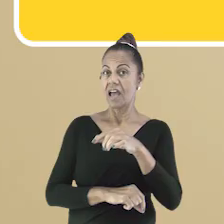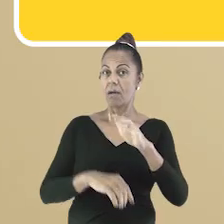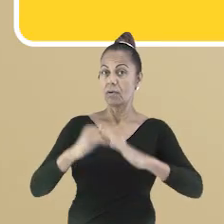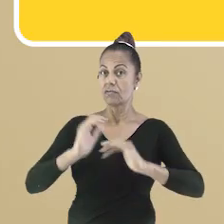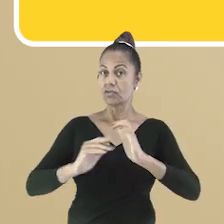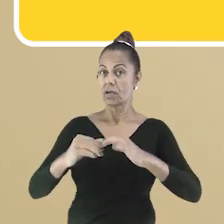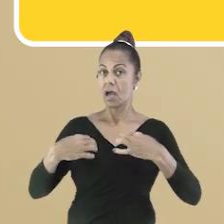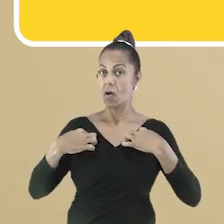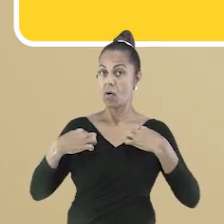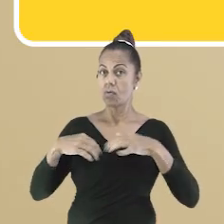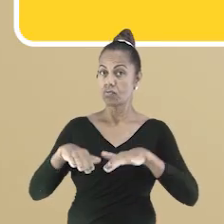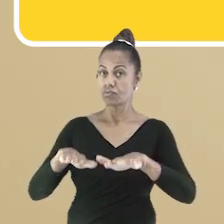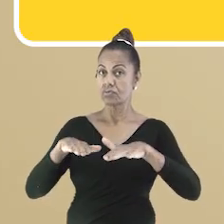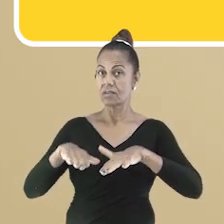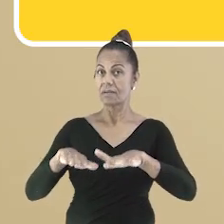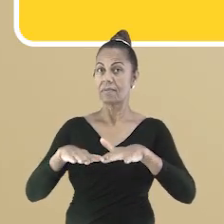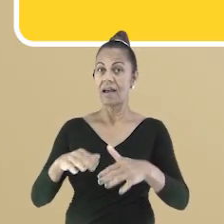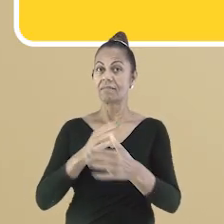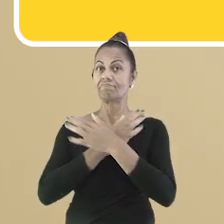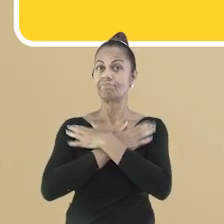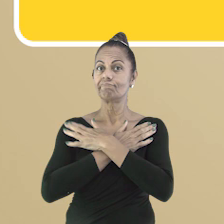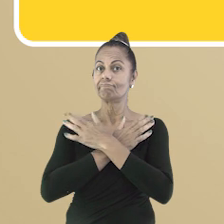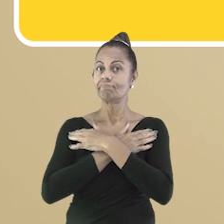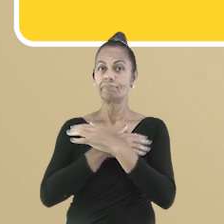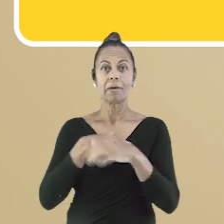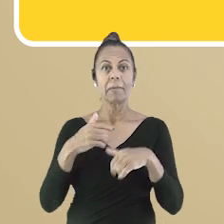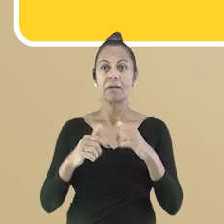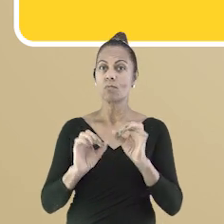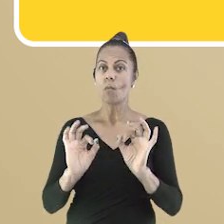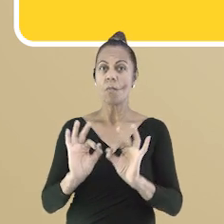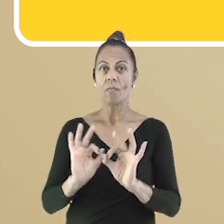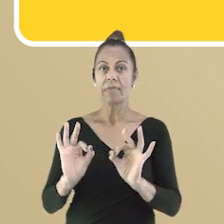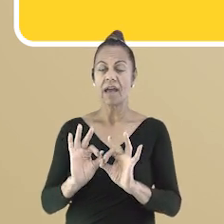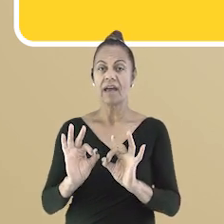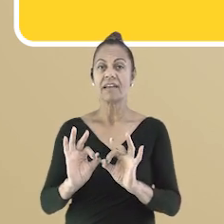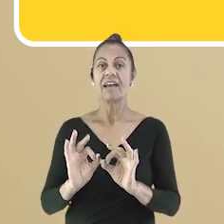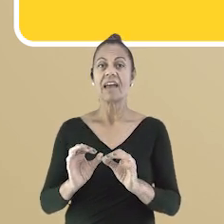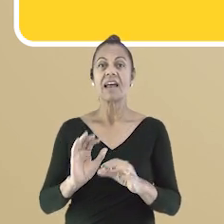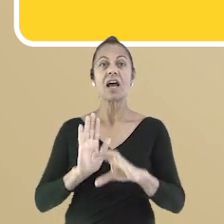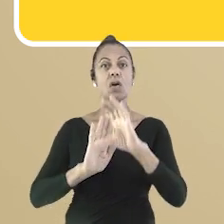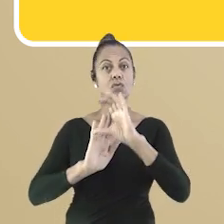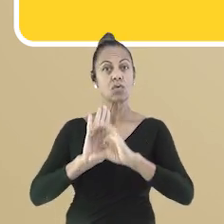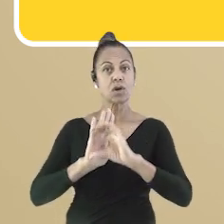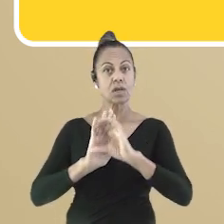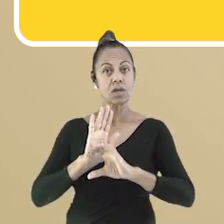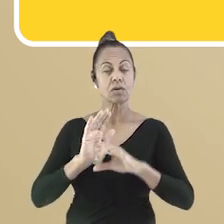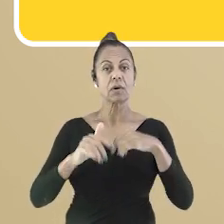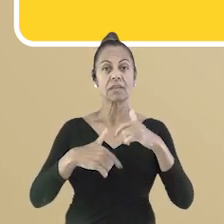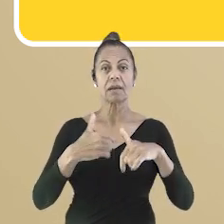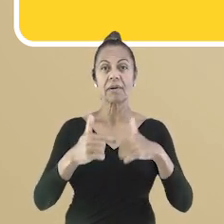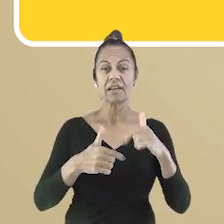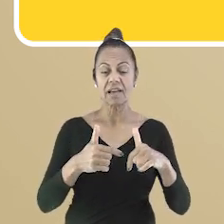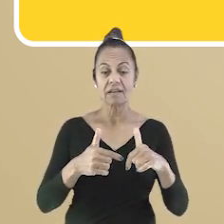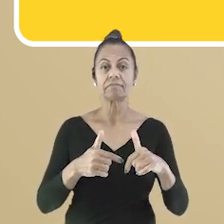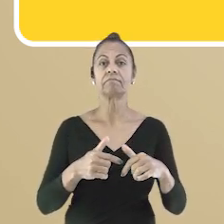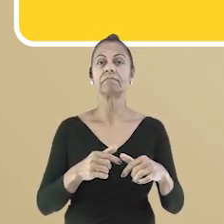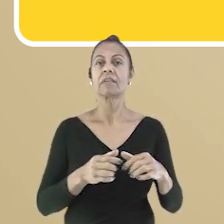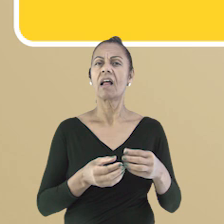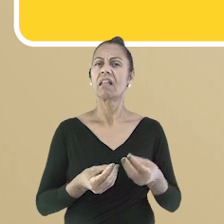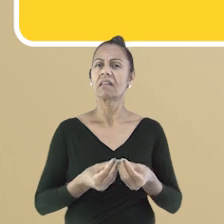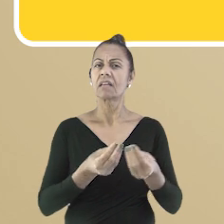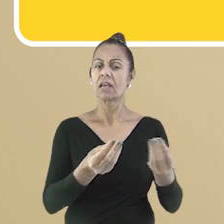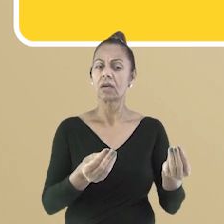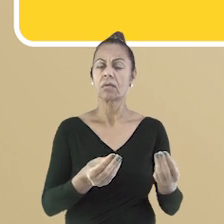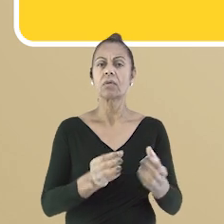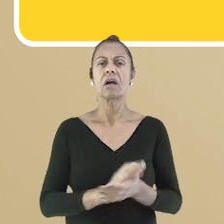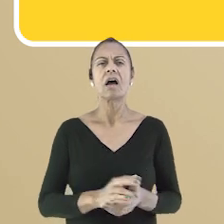questão. Maria é costureira e está desempregada. Ela colocou o seu currículo em uma fábrica de